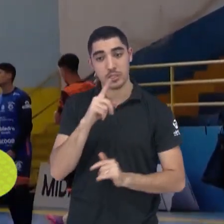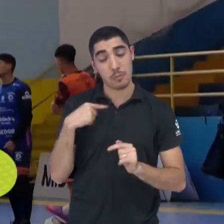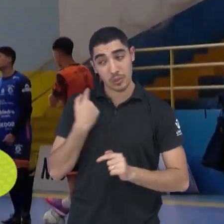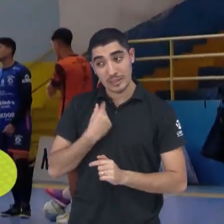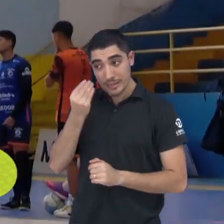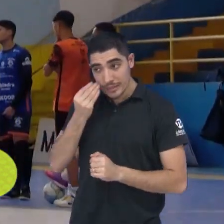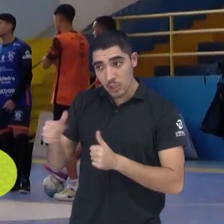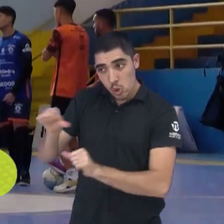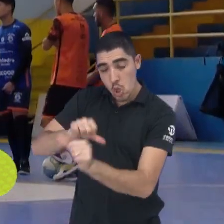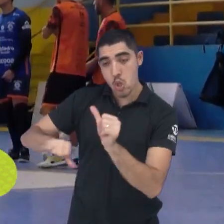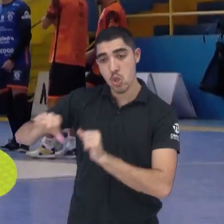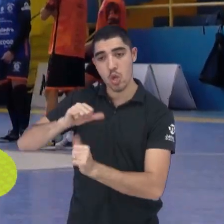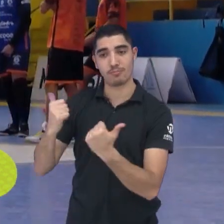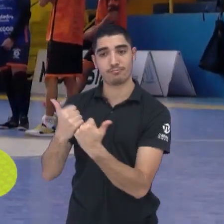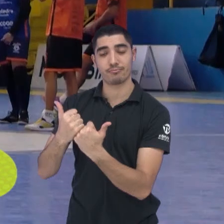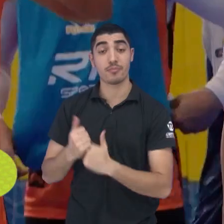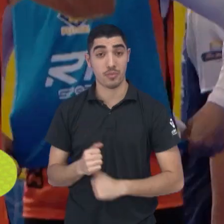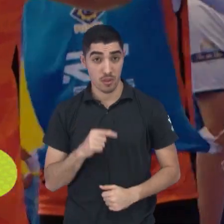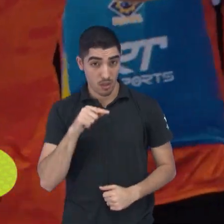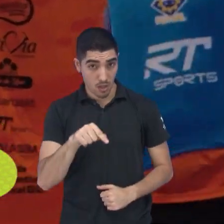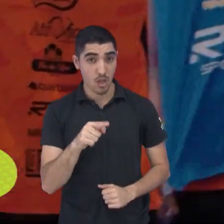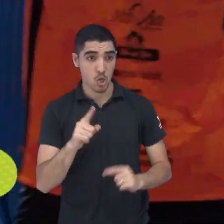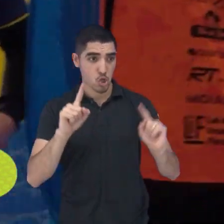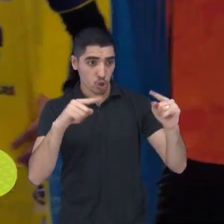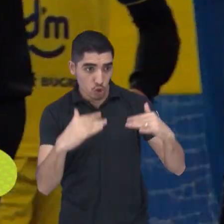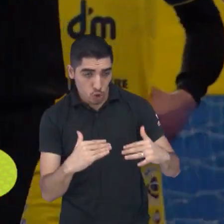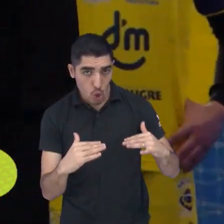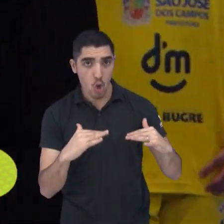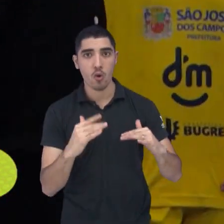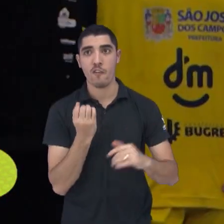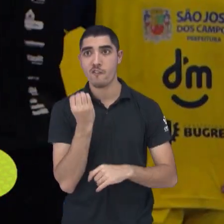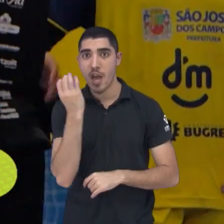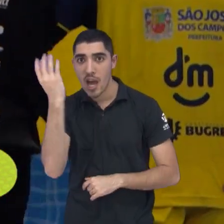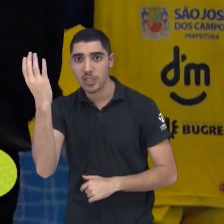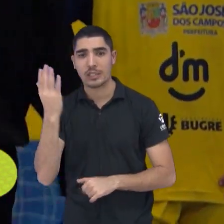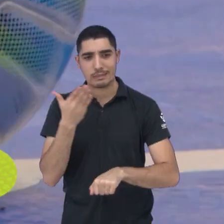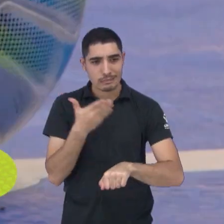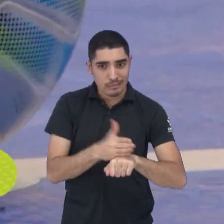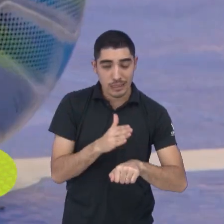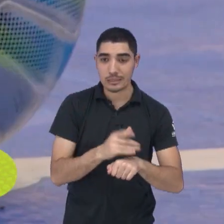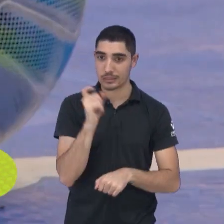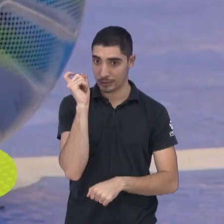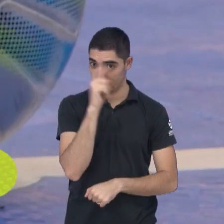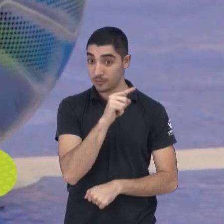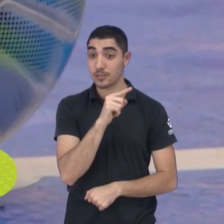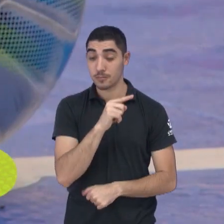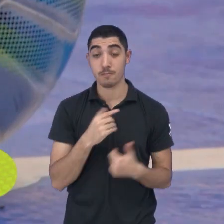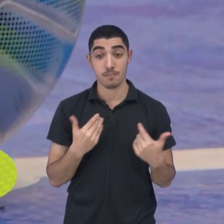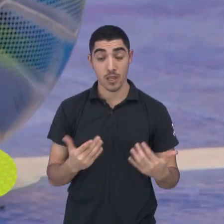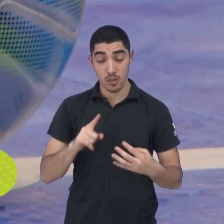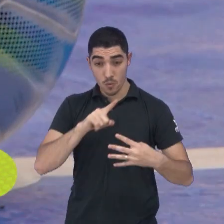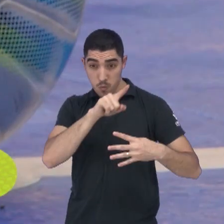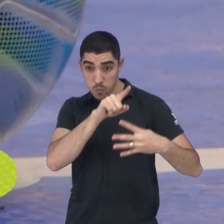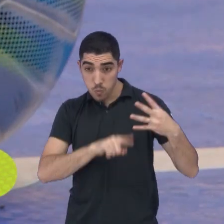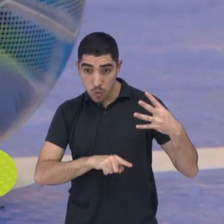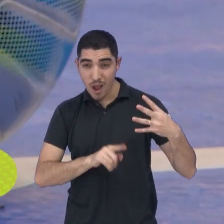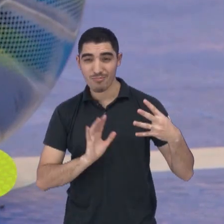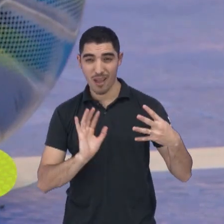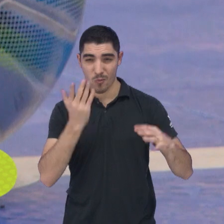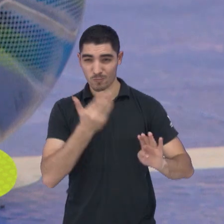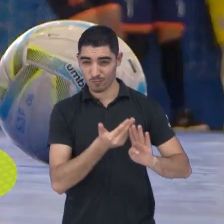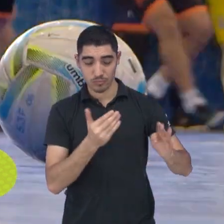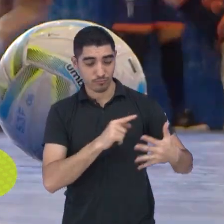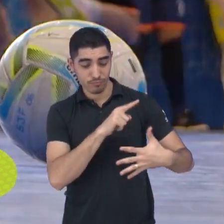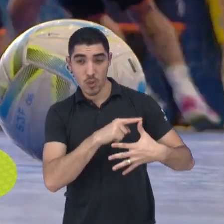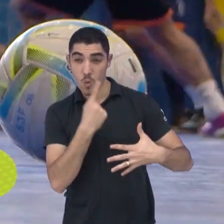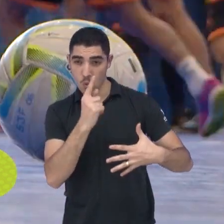maratona de jogos, treinos e viagens vai trazer problemas para o São José. 4 jogadores machucados e 1